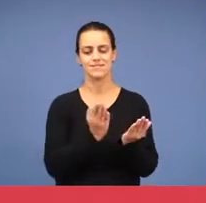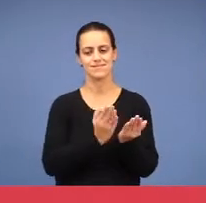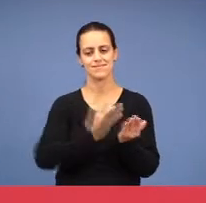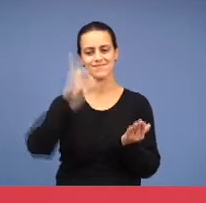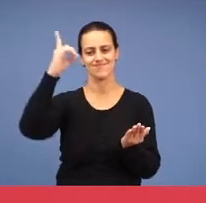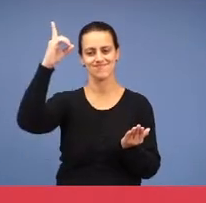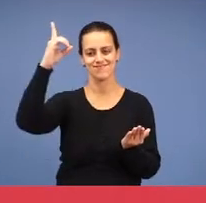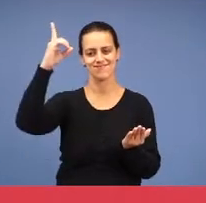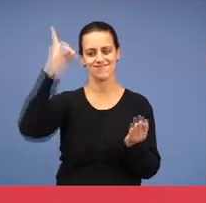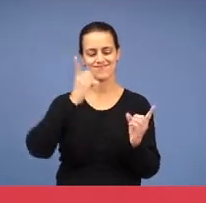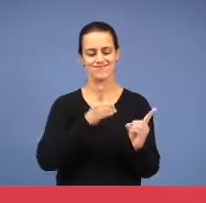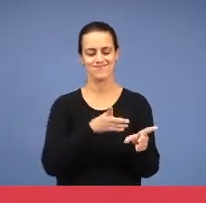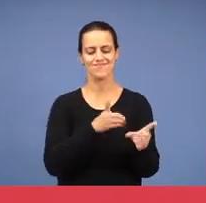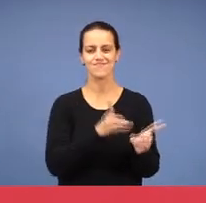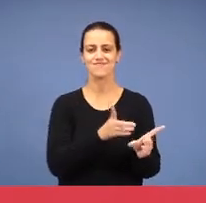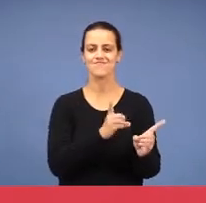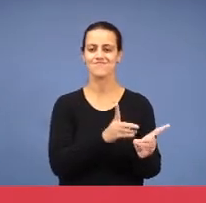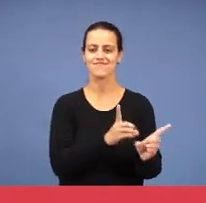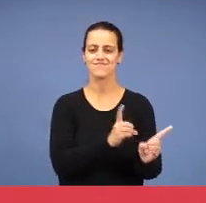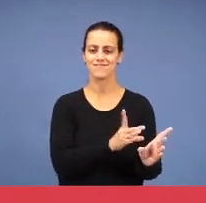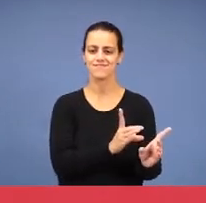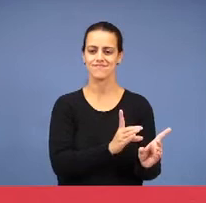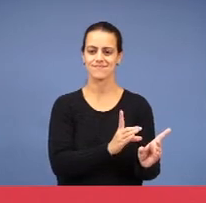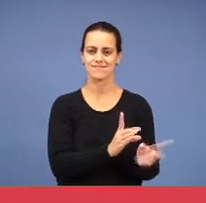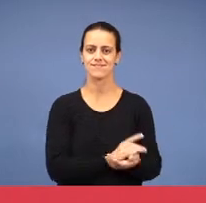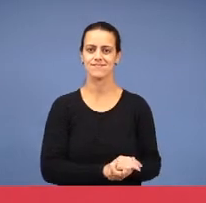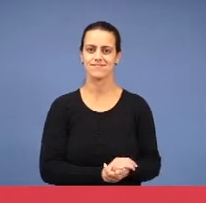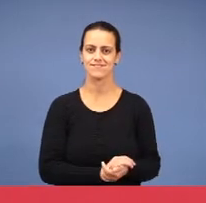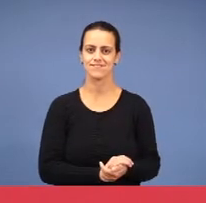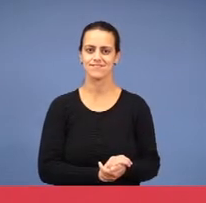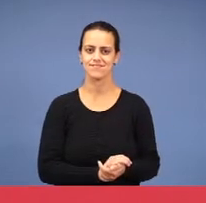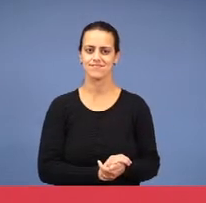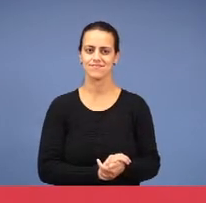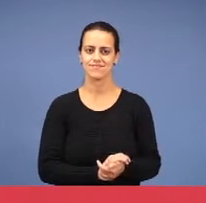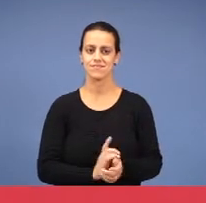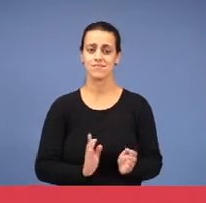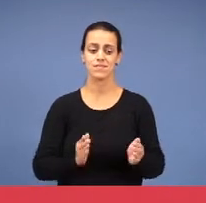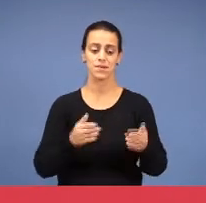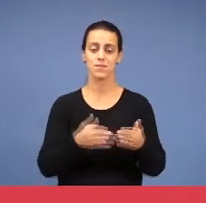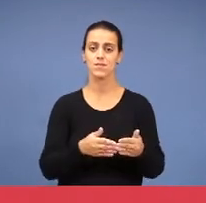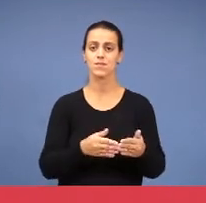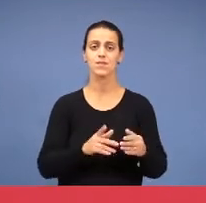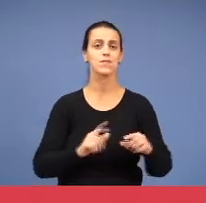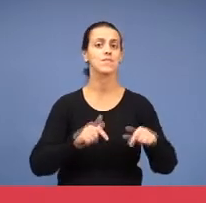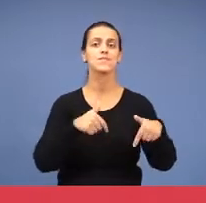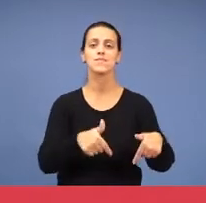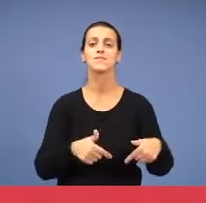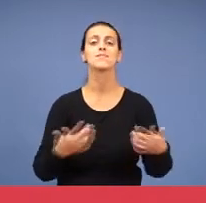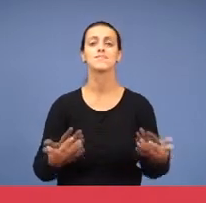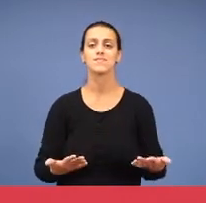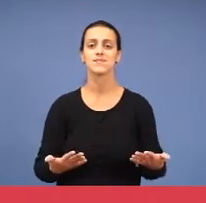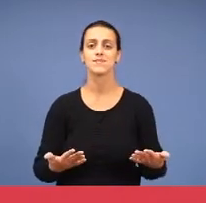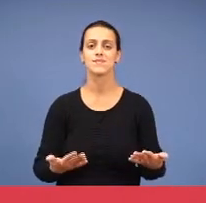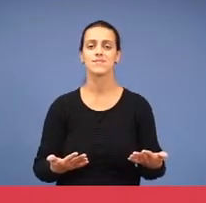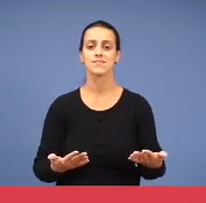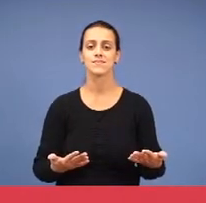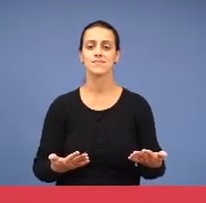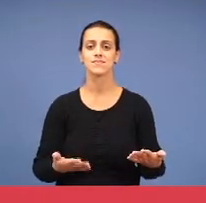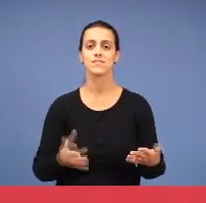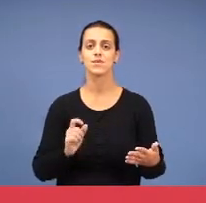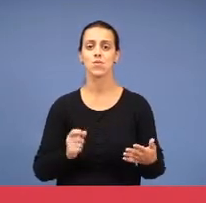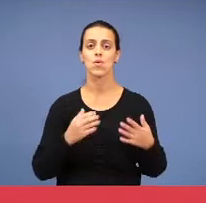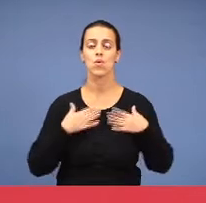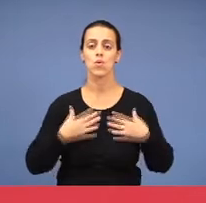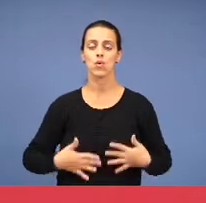Então, pai, aqui é a doutrina. Qual era a reação aqui? Era a reação ao corpo, matar